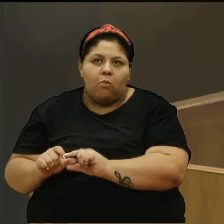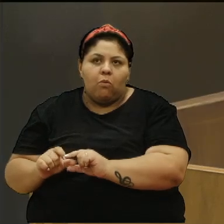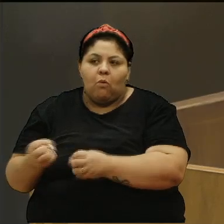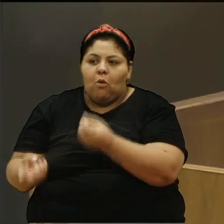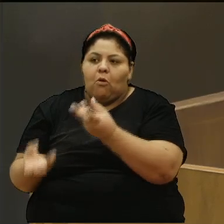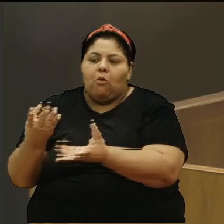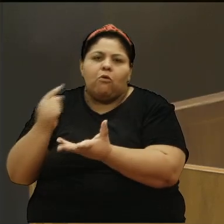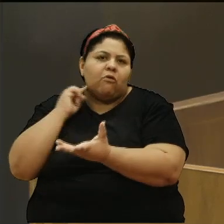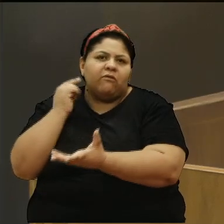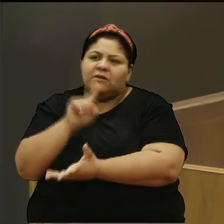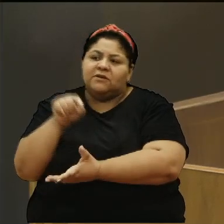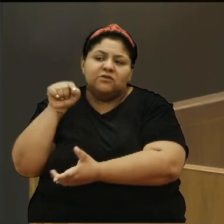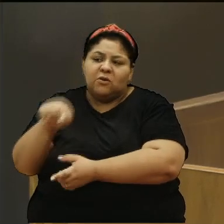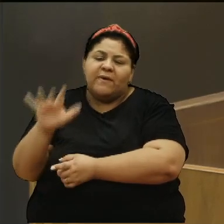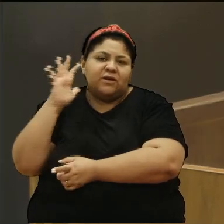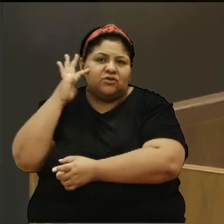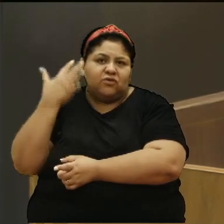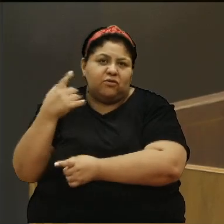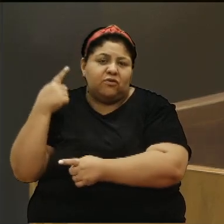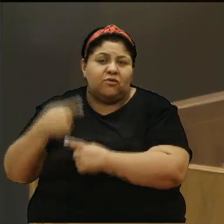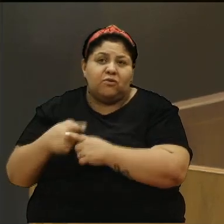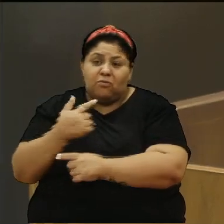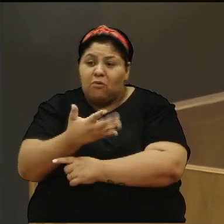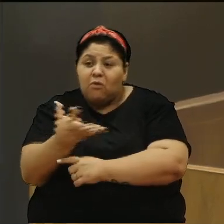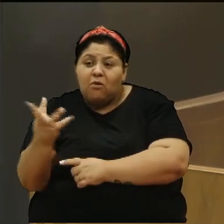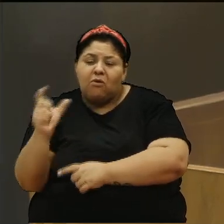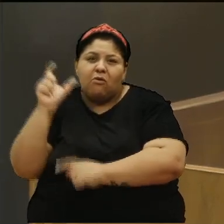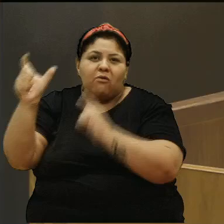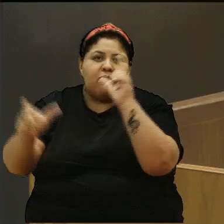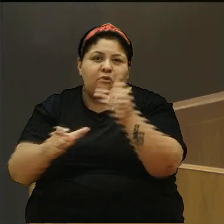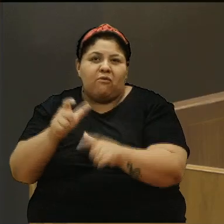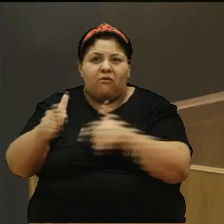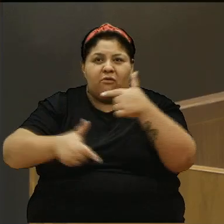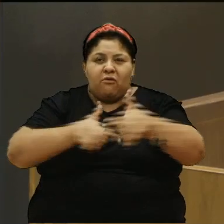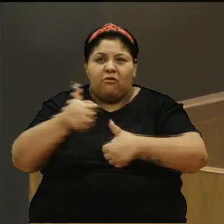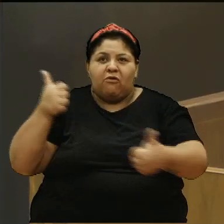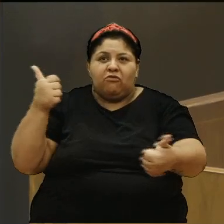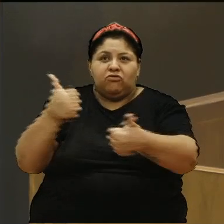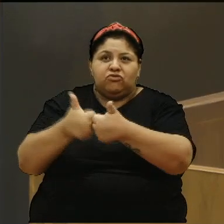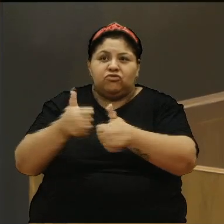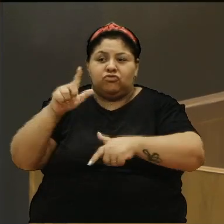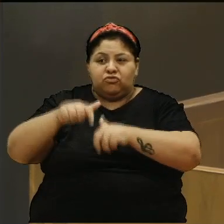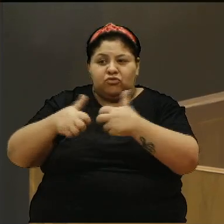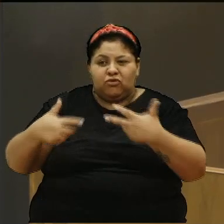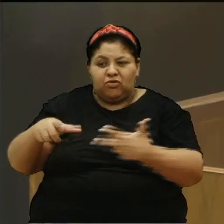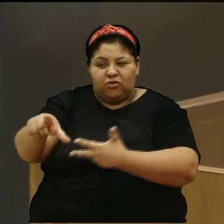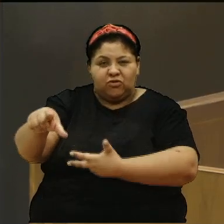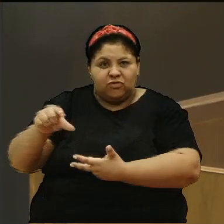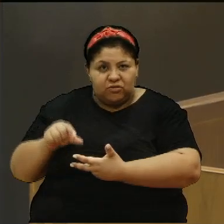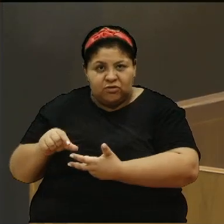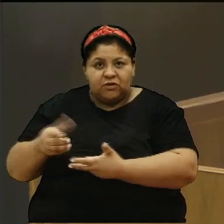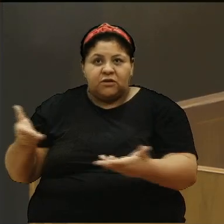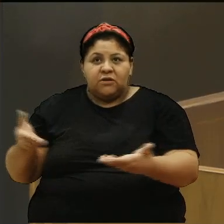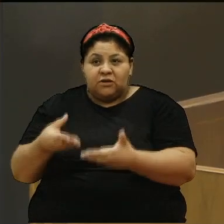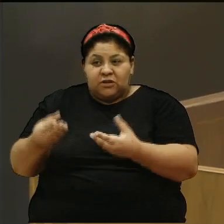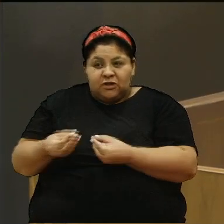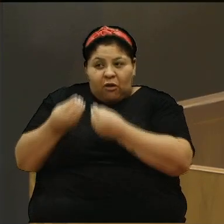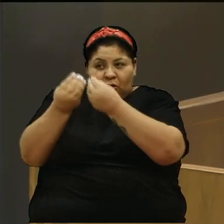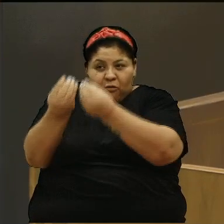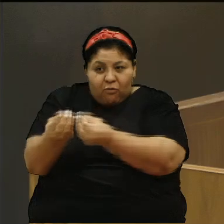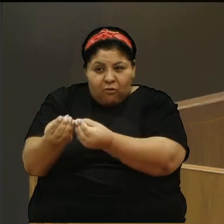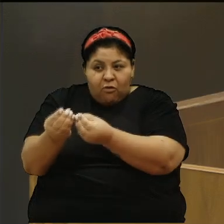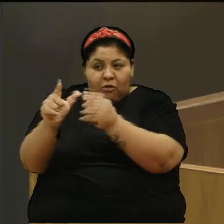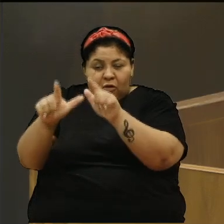o lixo, não é a solução. Porque quantas pessoas são empregadas através do material seletivo? E a gente dá um destino muito